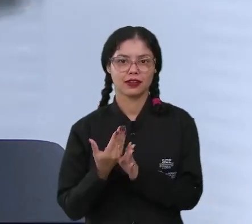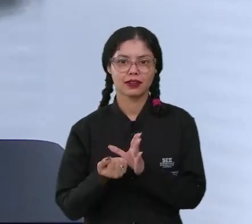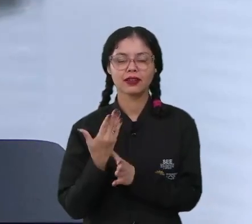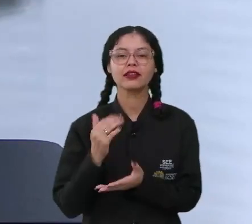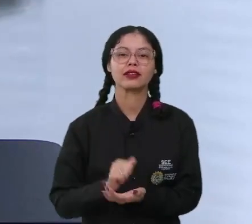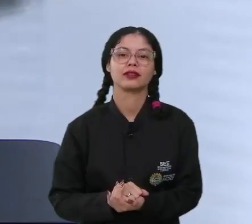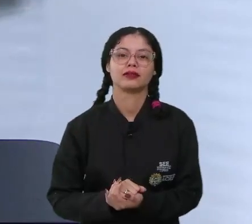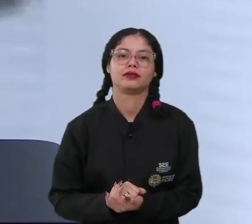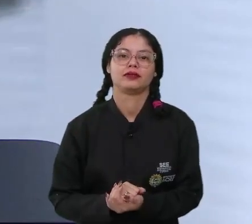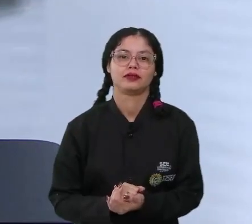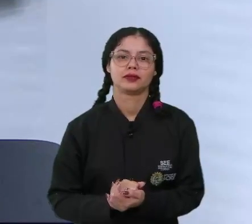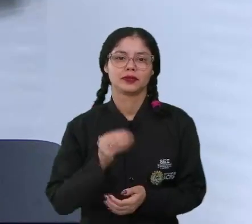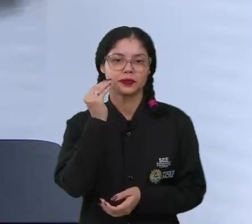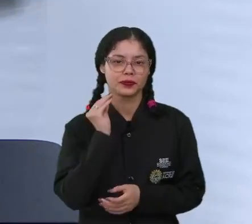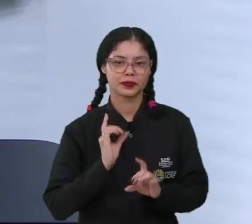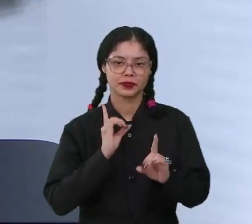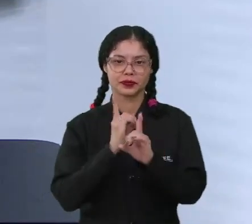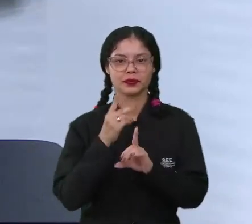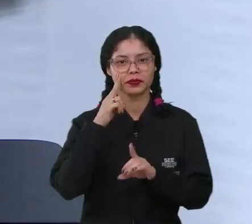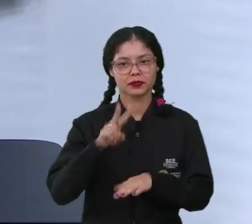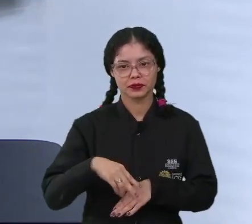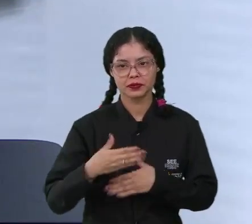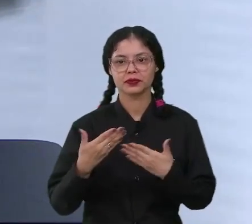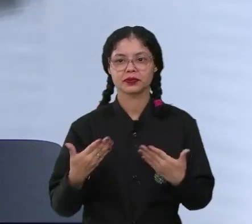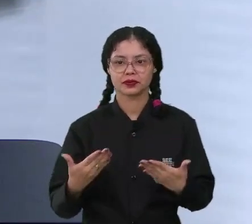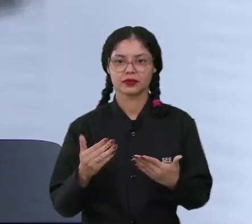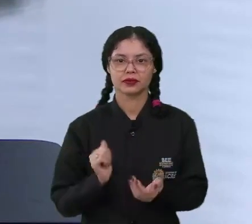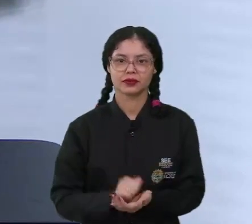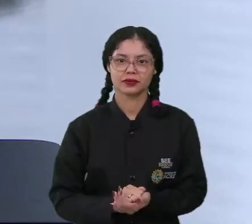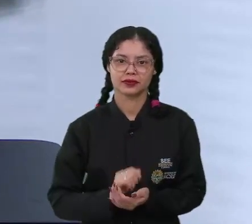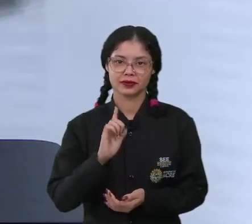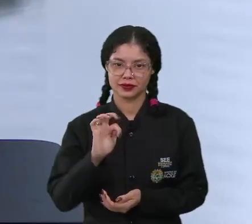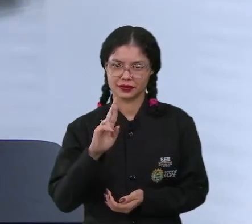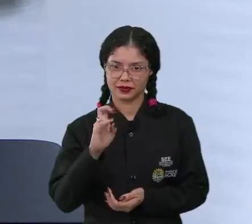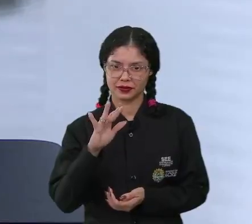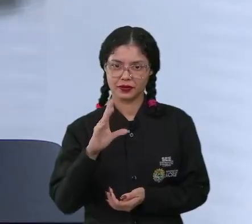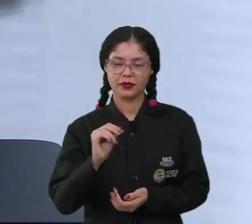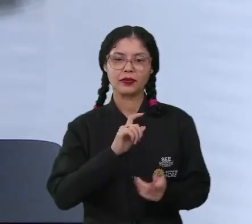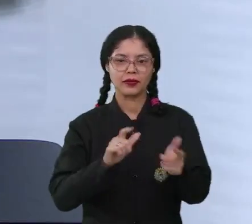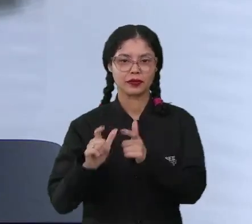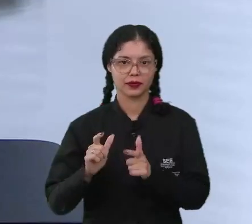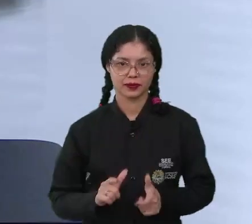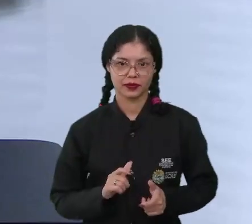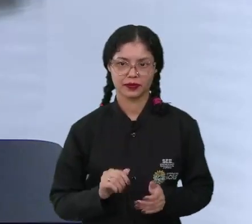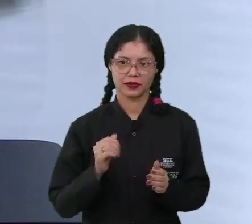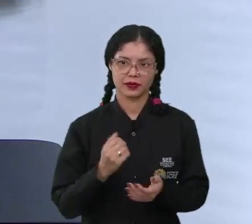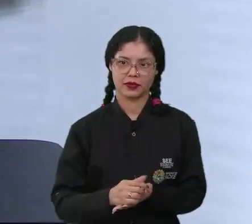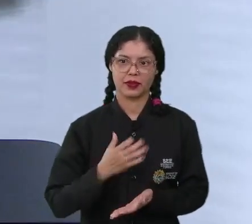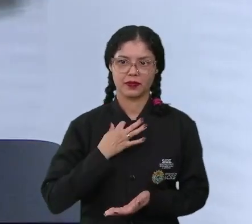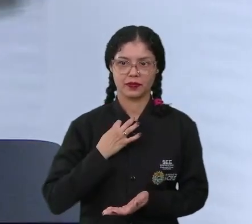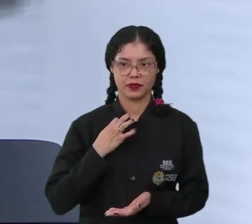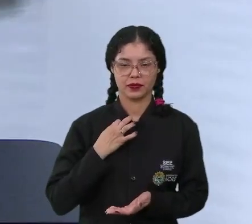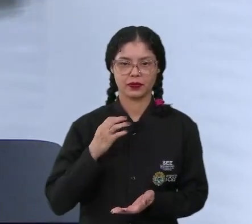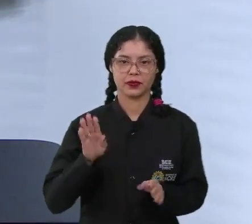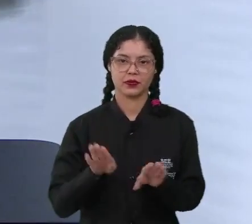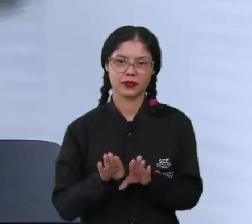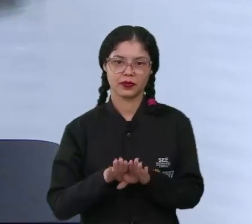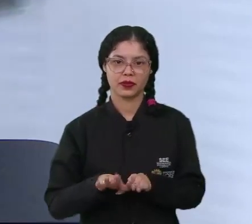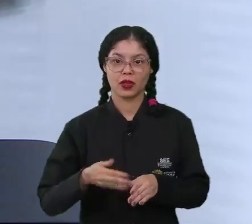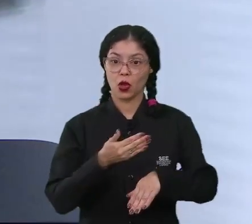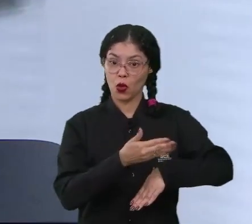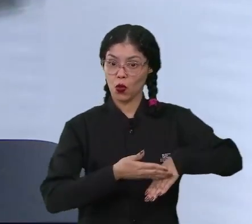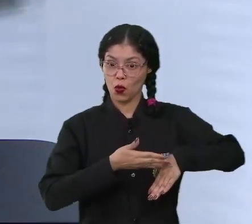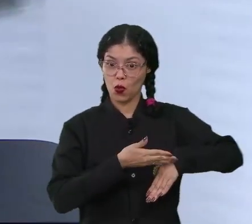produto. Tenta aí identificar essa etiqueta, onde essa blusa, onde esse short